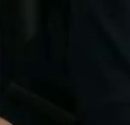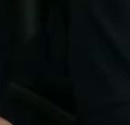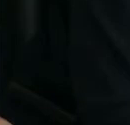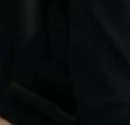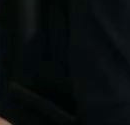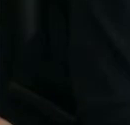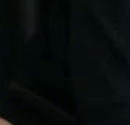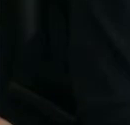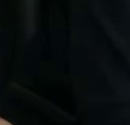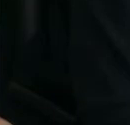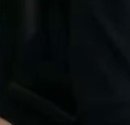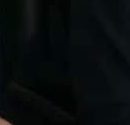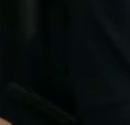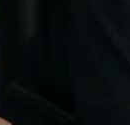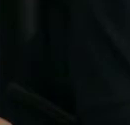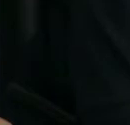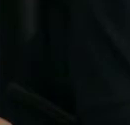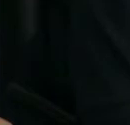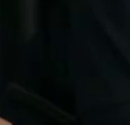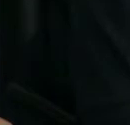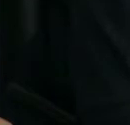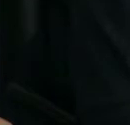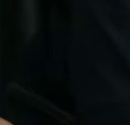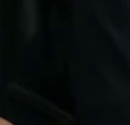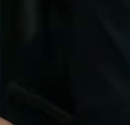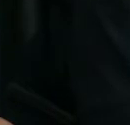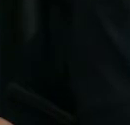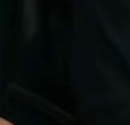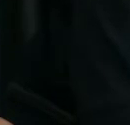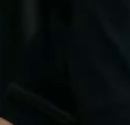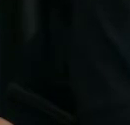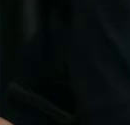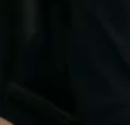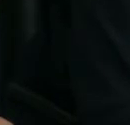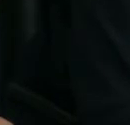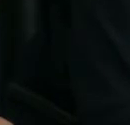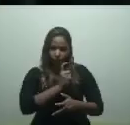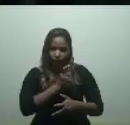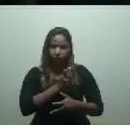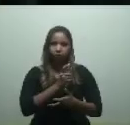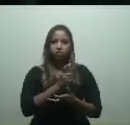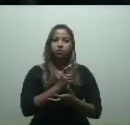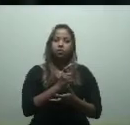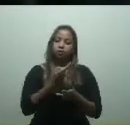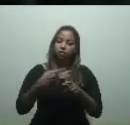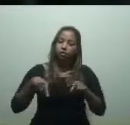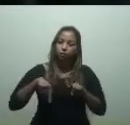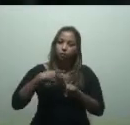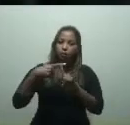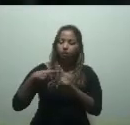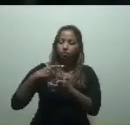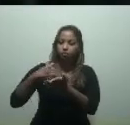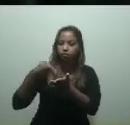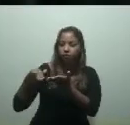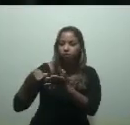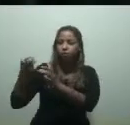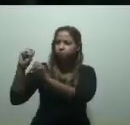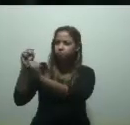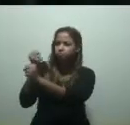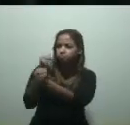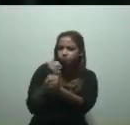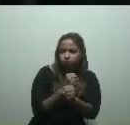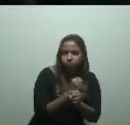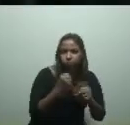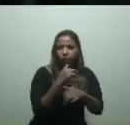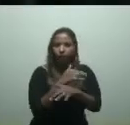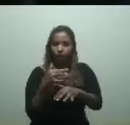607-2019, ambas de sua autoria ao chefe do Executivo Municipal, extensivo à Secretaria de Obras Públicas,